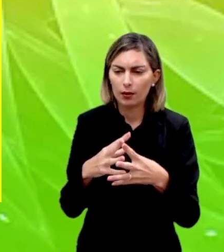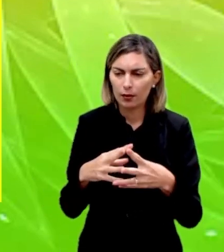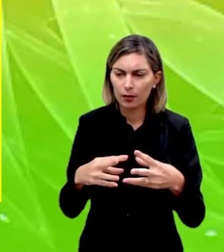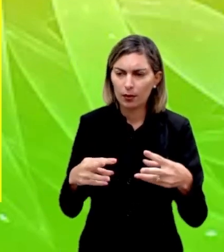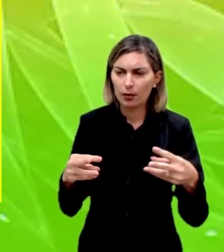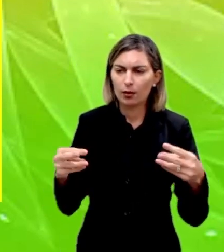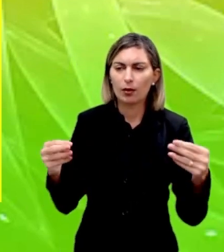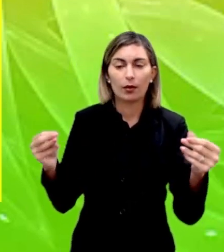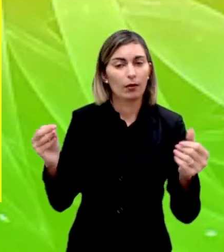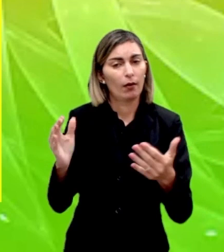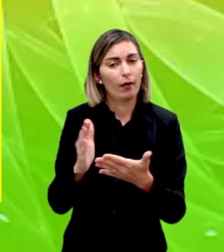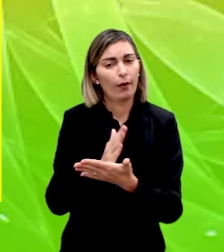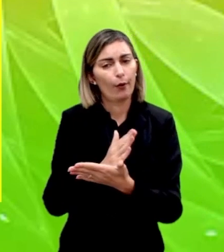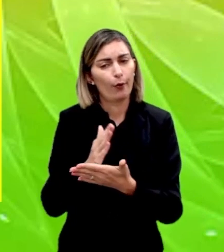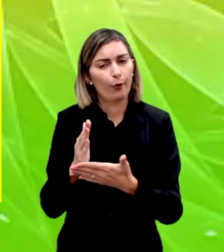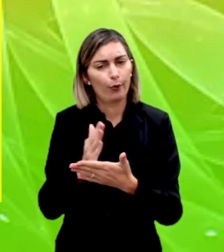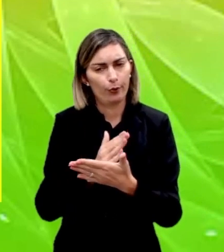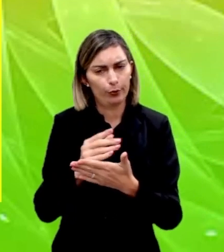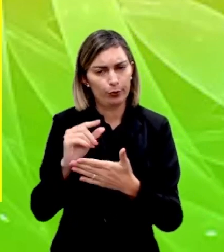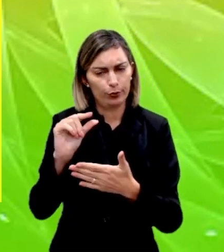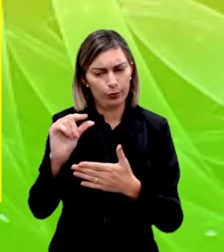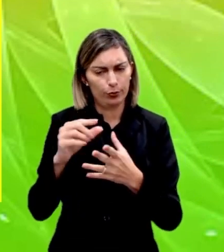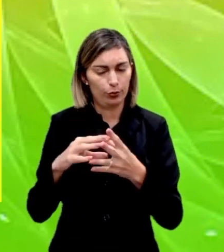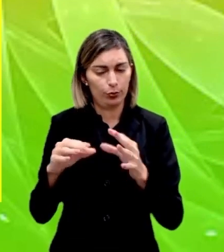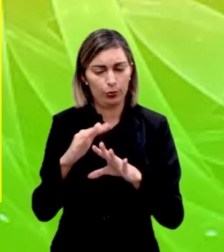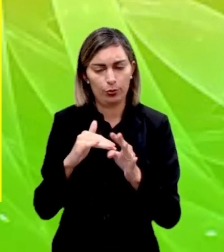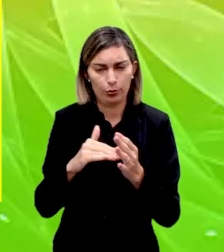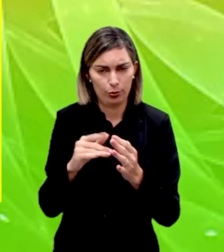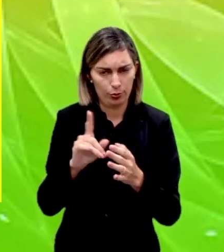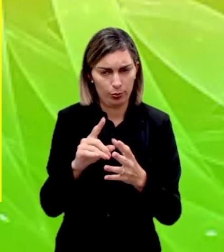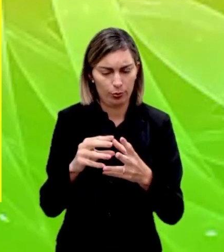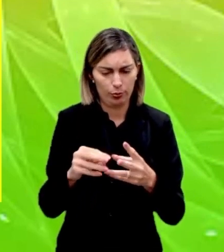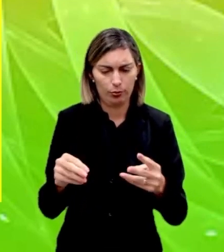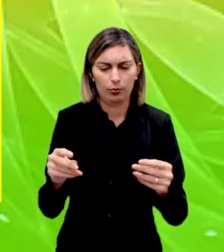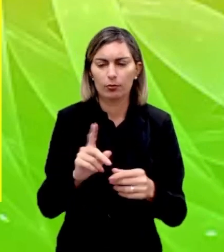Desintegrar alguns milímetros, não é todo não, né?